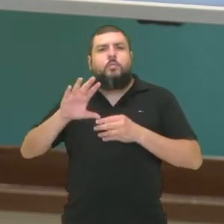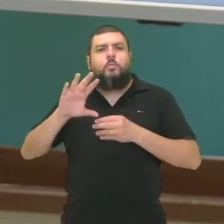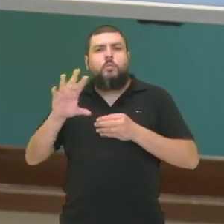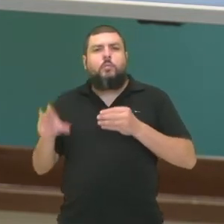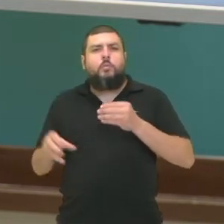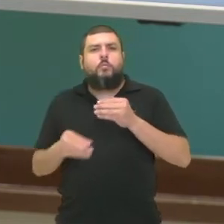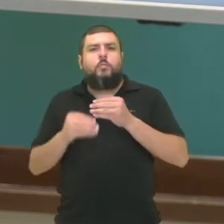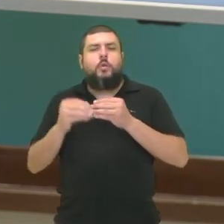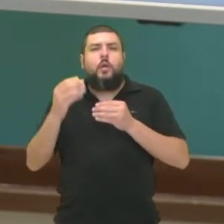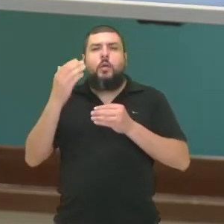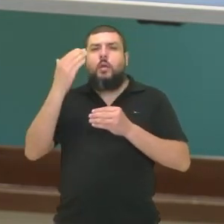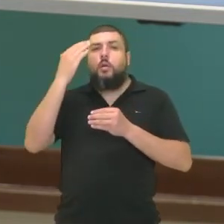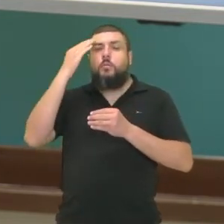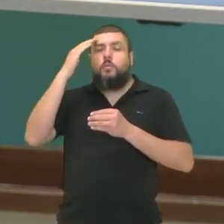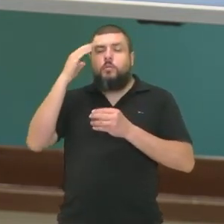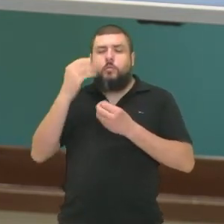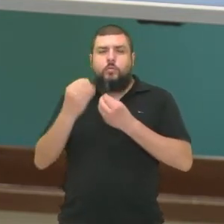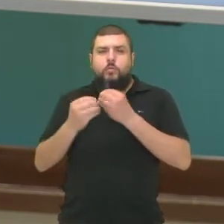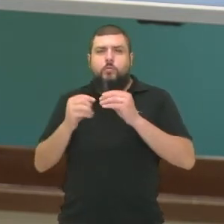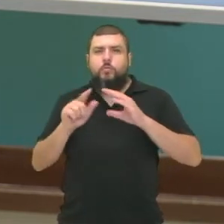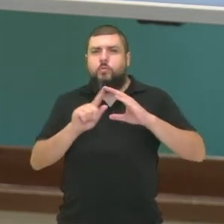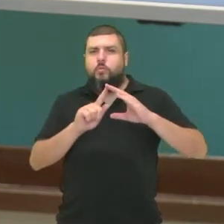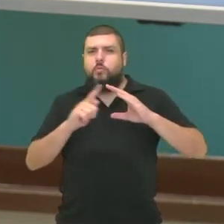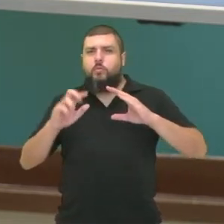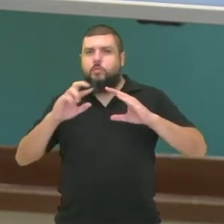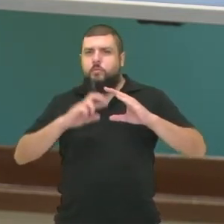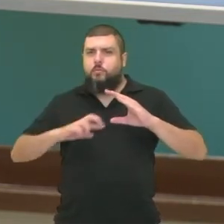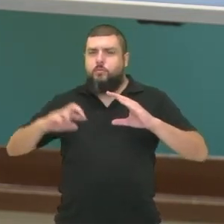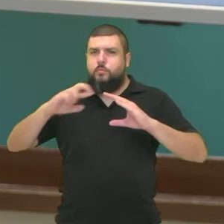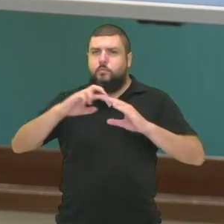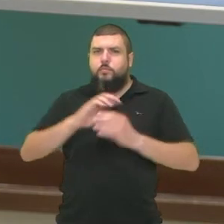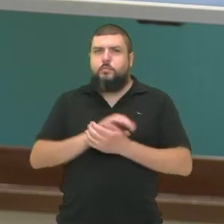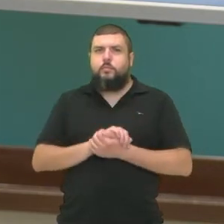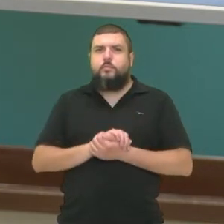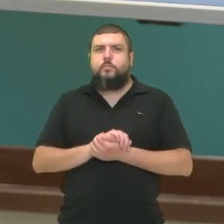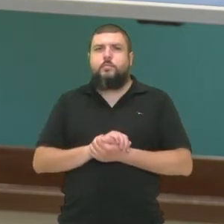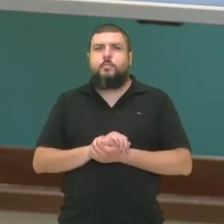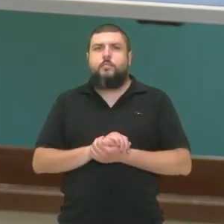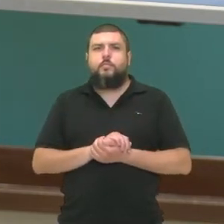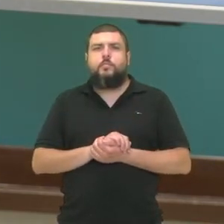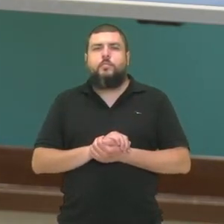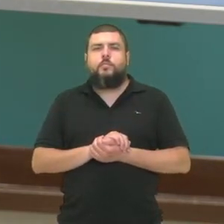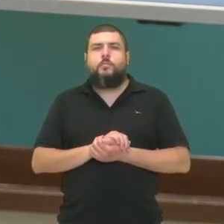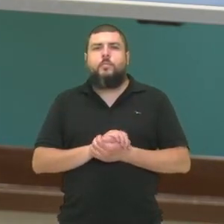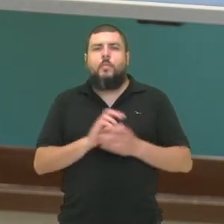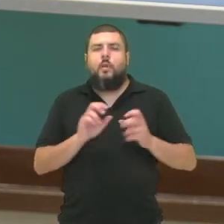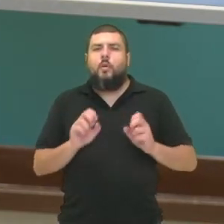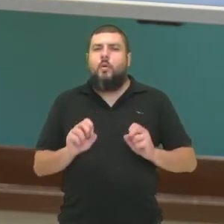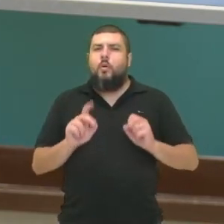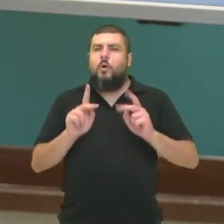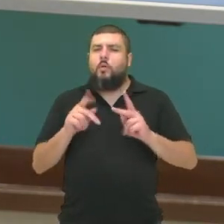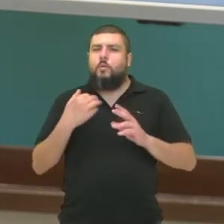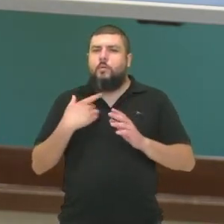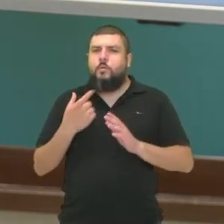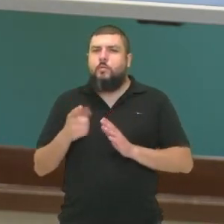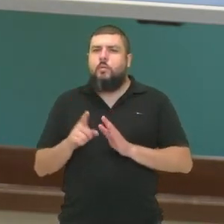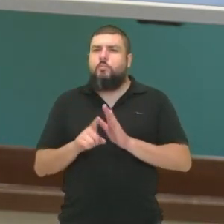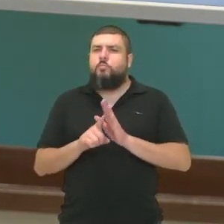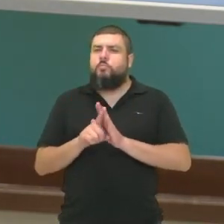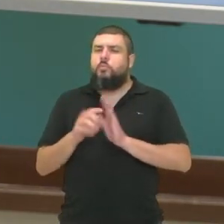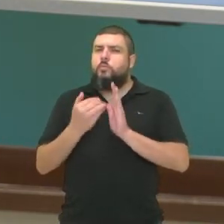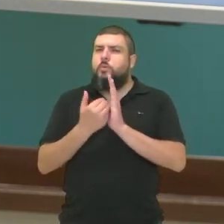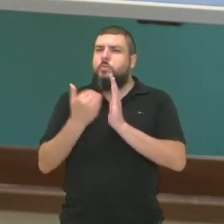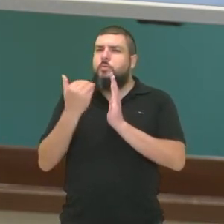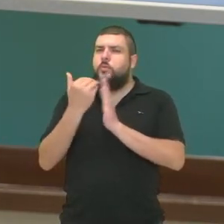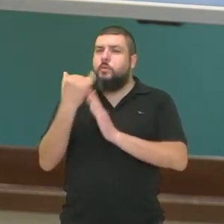a compreensão da geometria analítica. Então vamos lá com a pergunta que é a mais importante desse